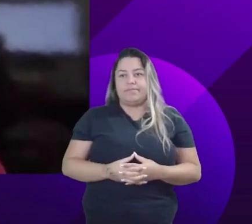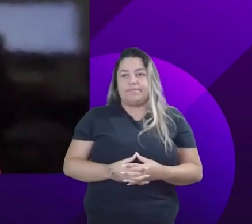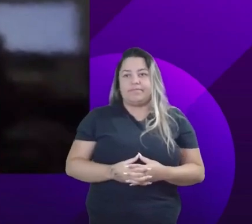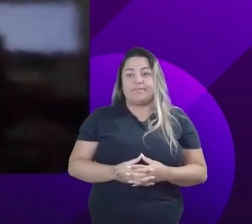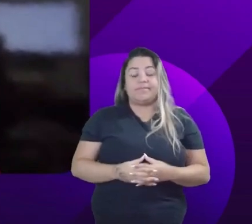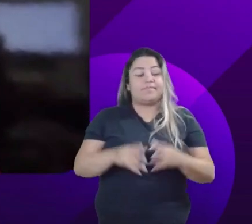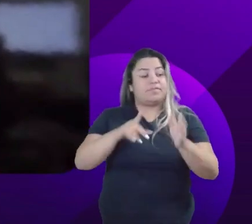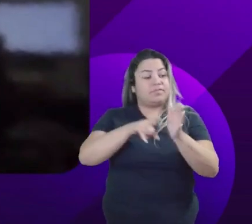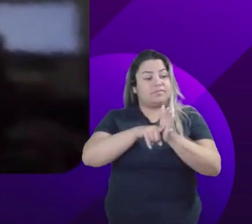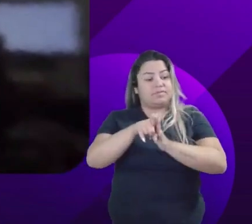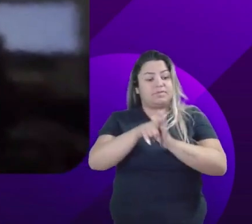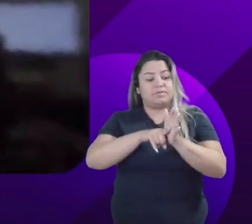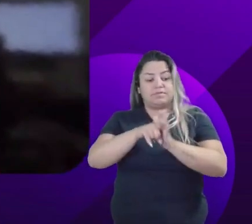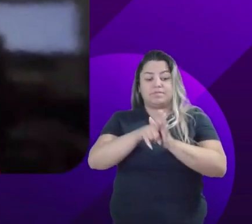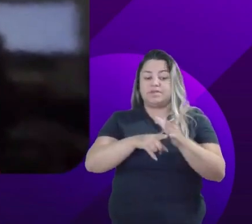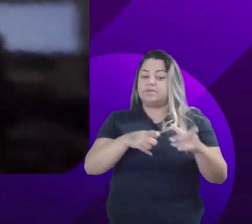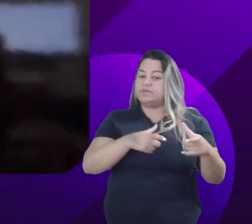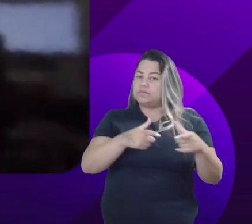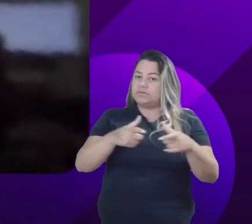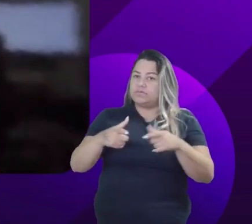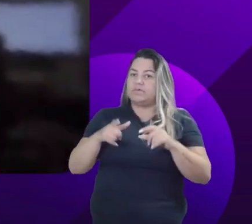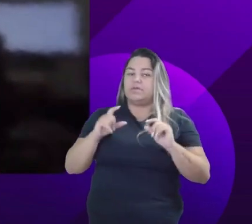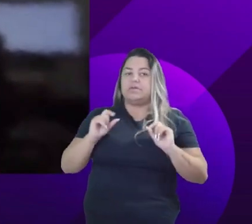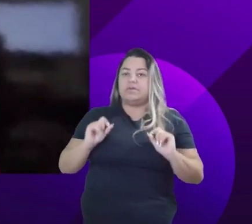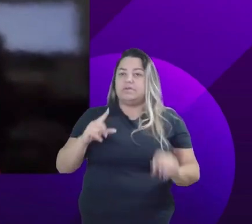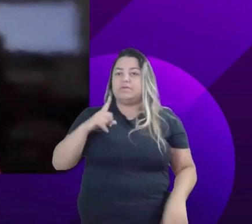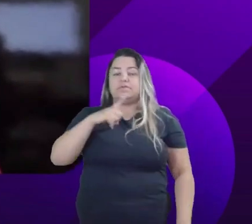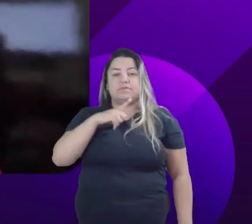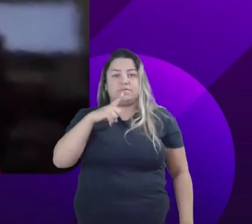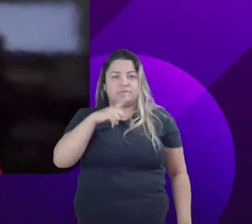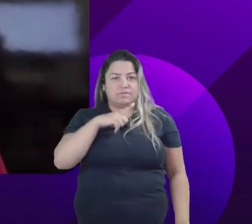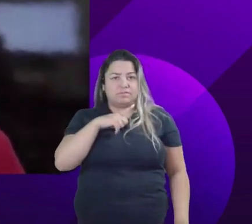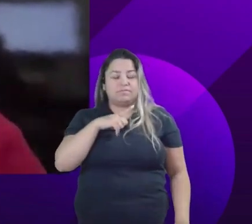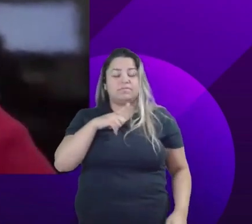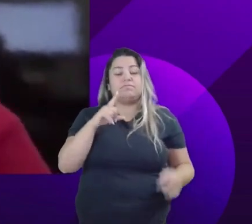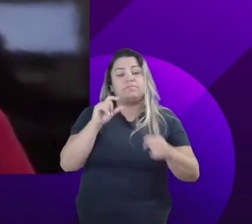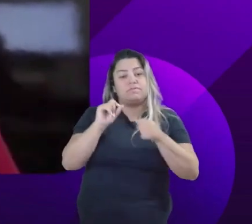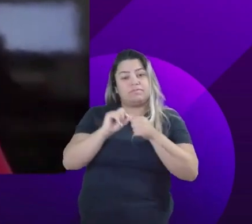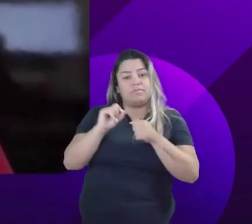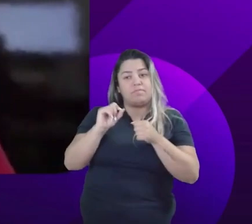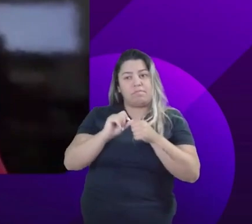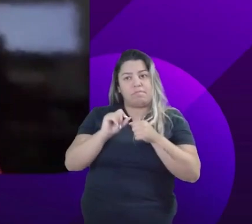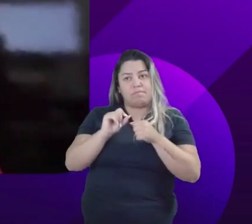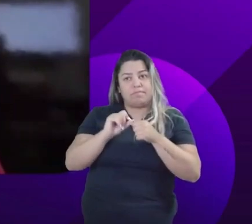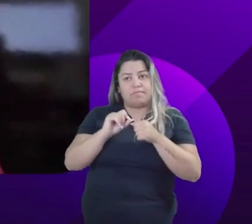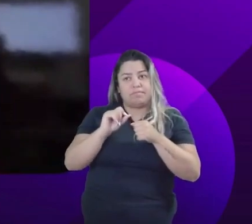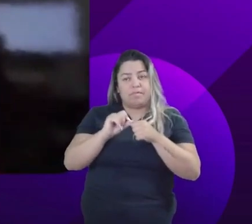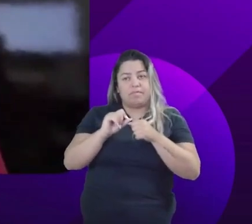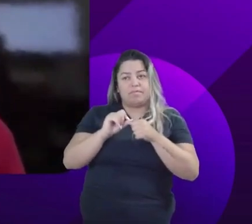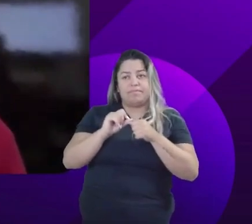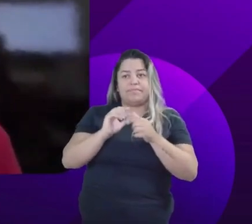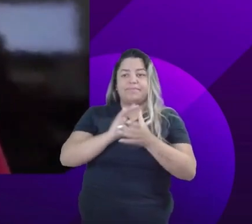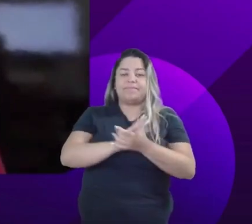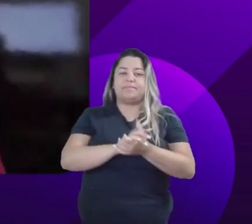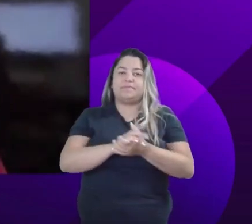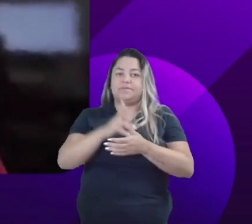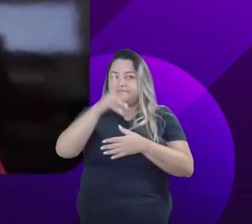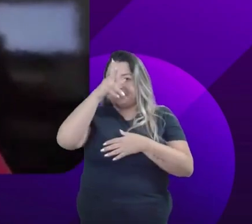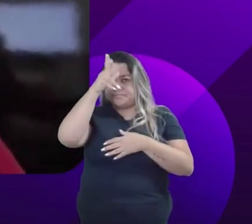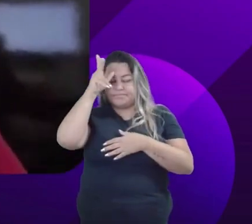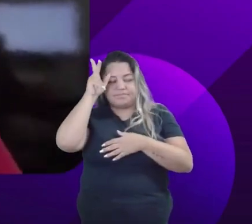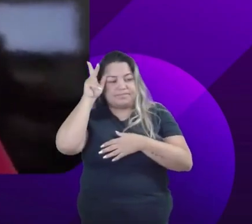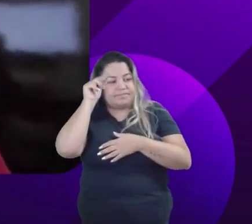O levantamento, né, dessas áreas tem que ser feito, né, pelas